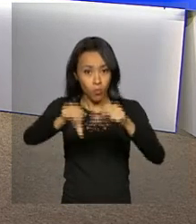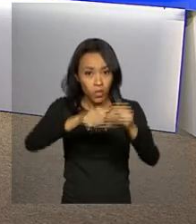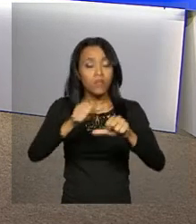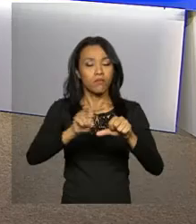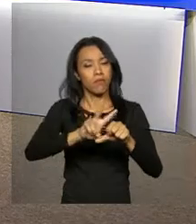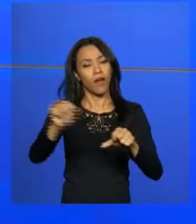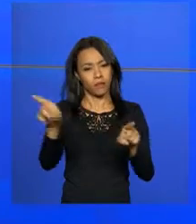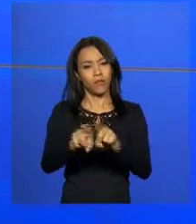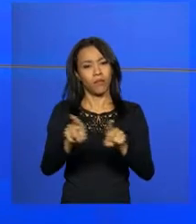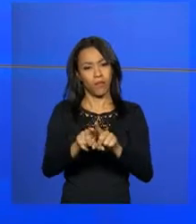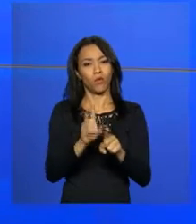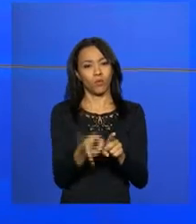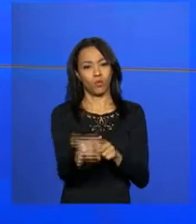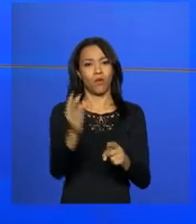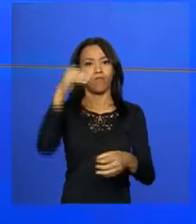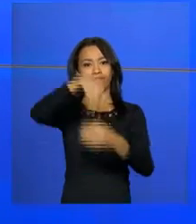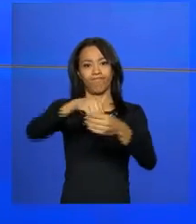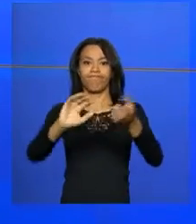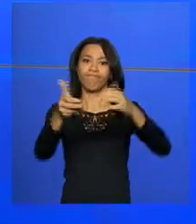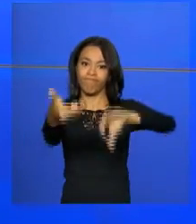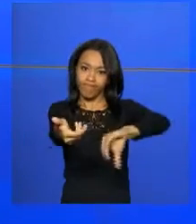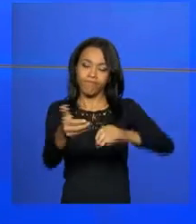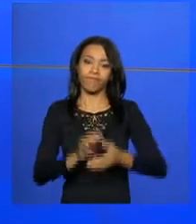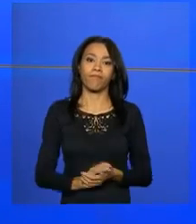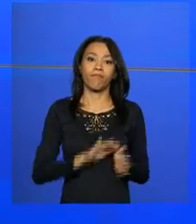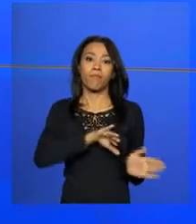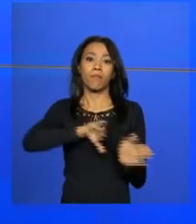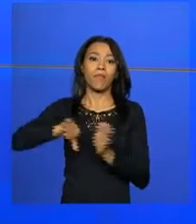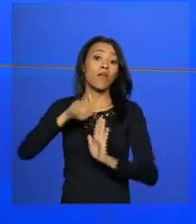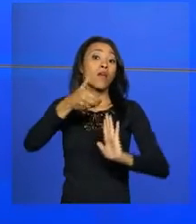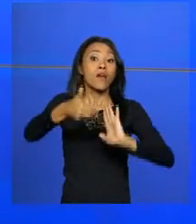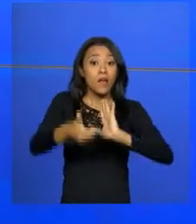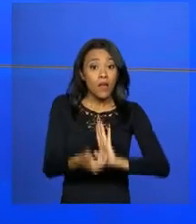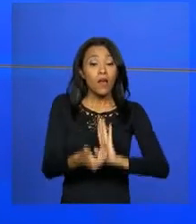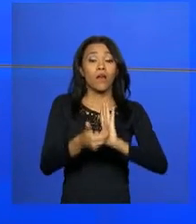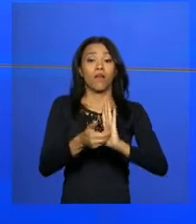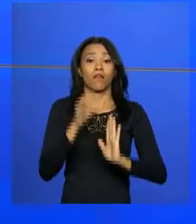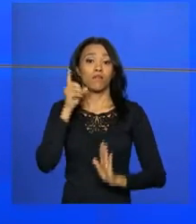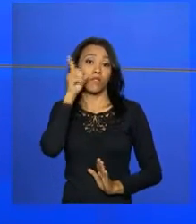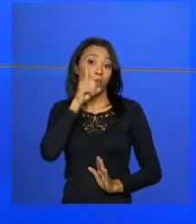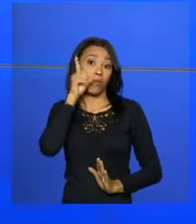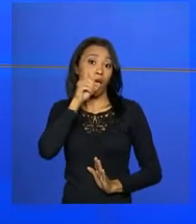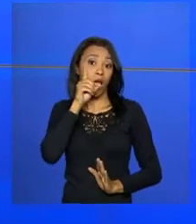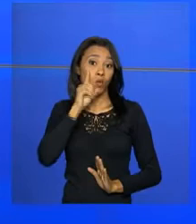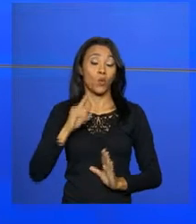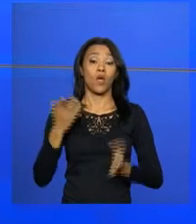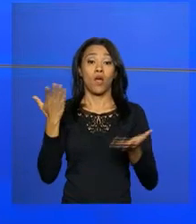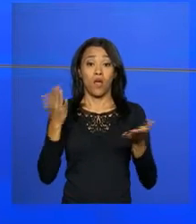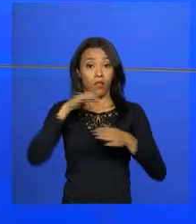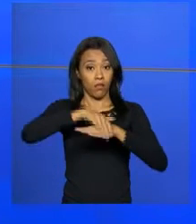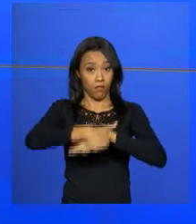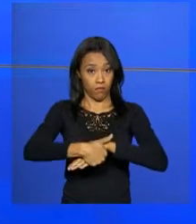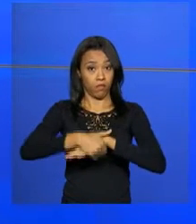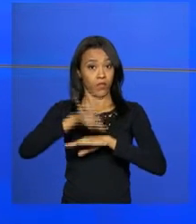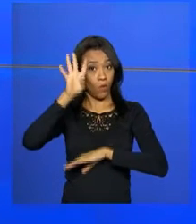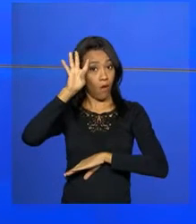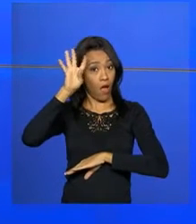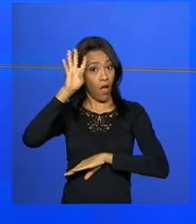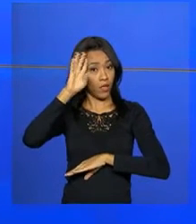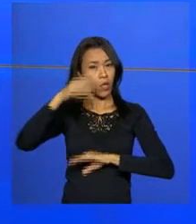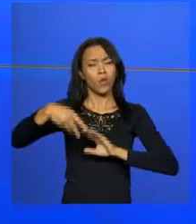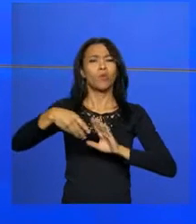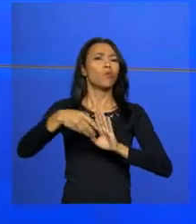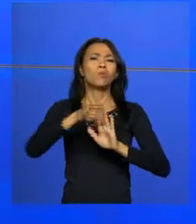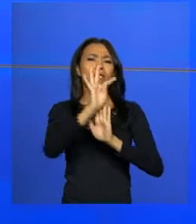legislativo a câmara dos deputados aprovou na noite desta quarta feira o texto base da medida provisória